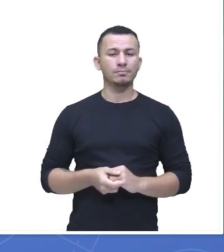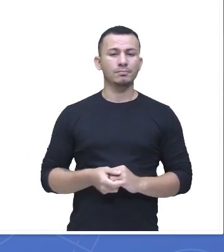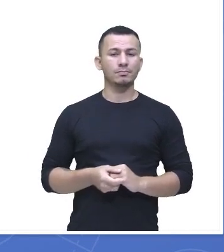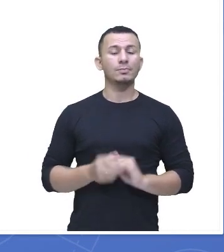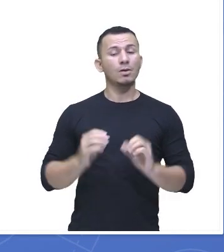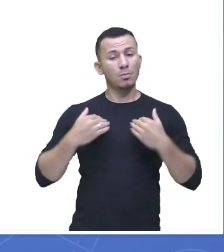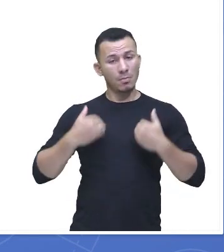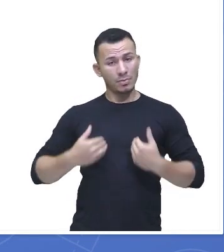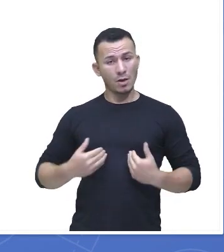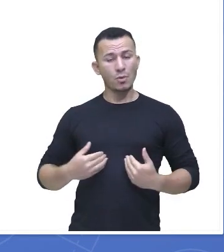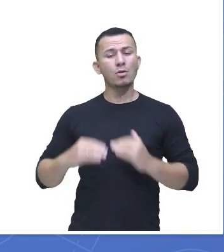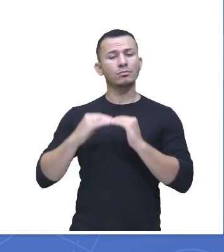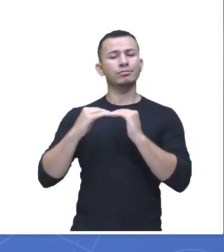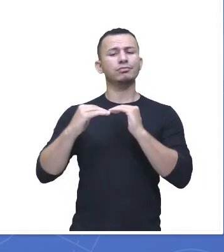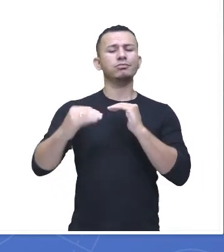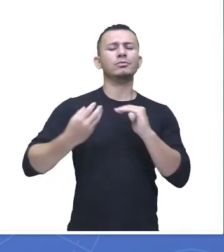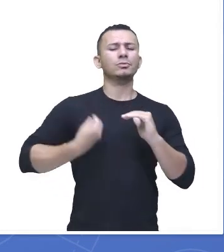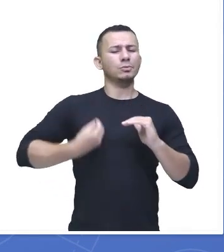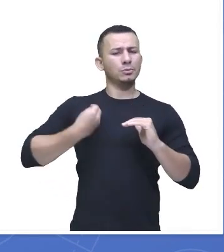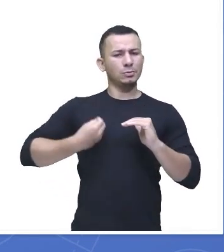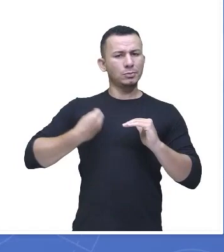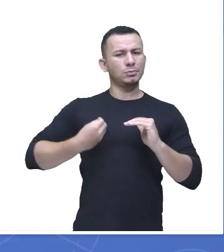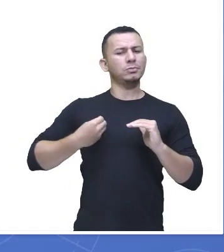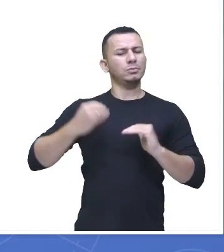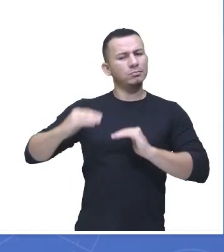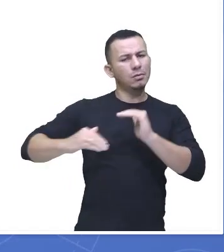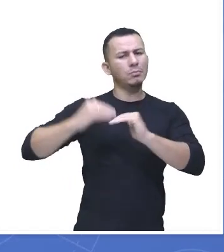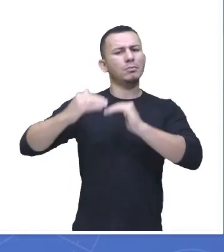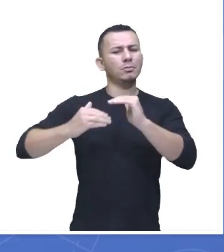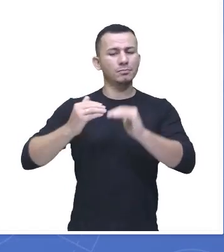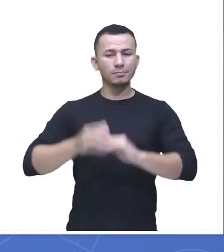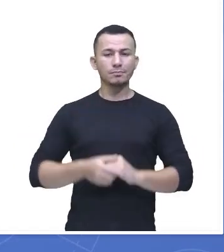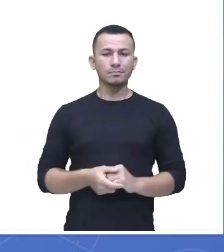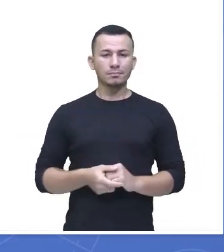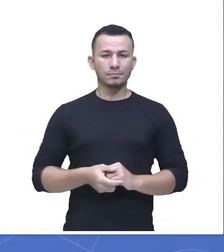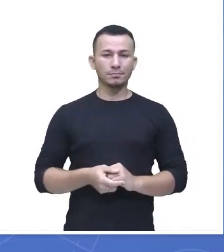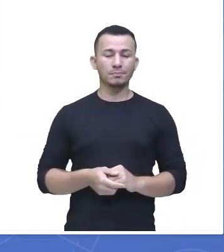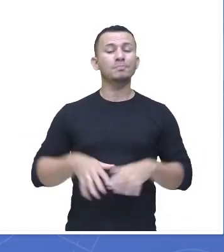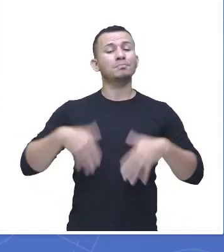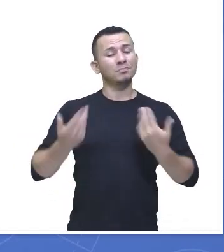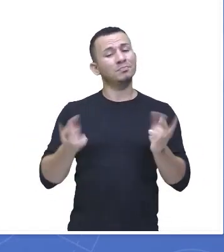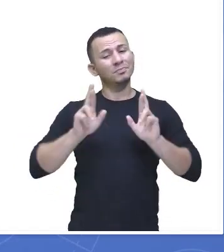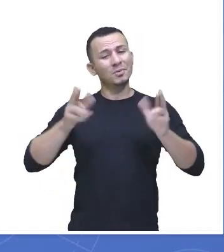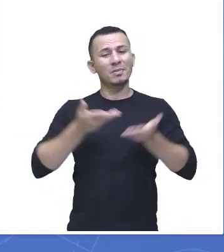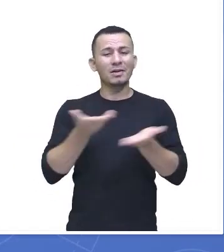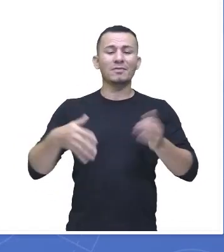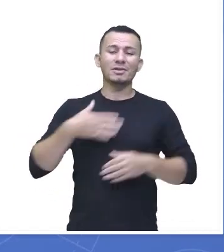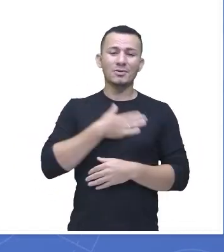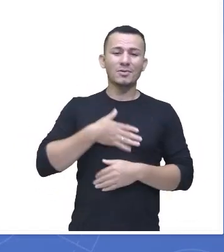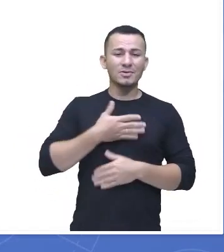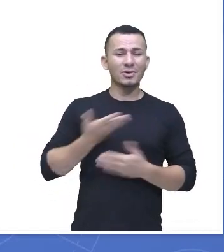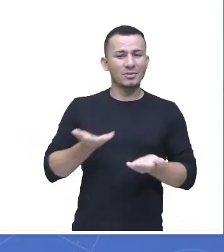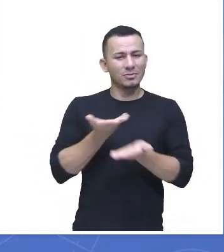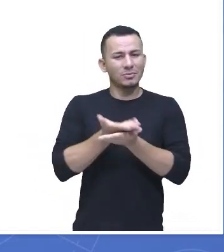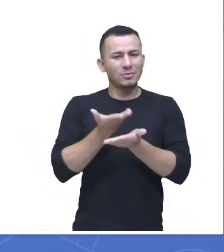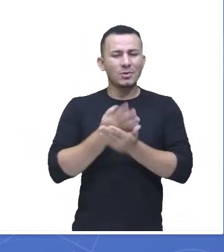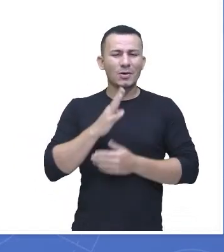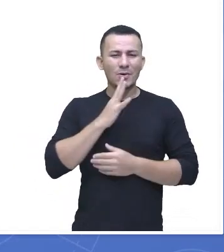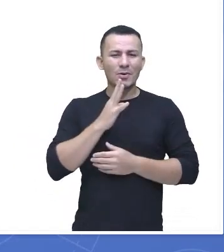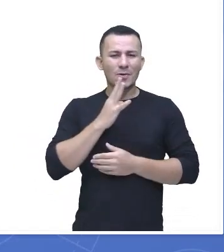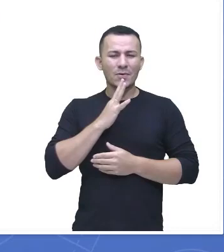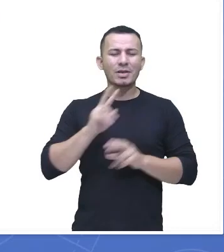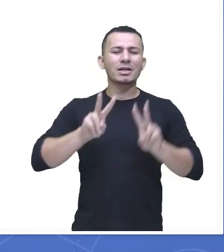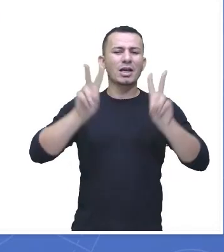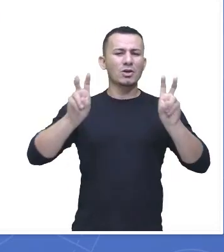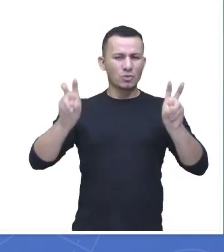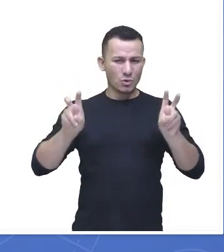nosso corpo que é sempre vivo, sempre disposto. Bom, espero que vocês tenham gostado de conhecer um pouquinho